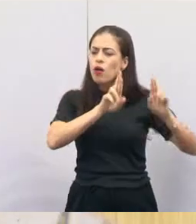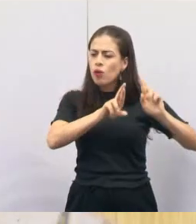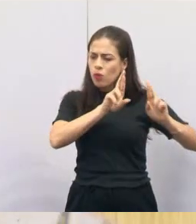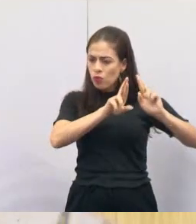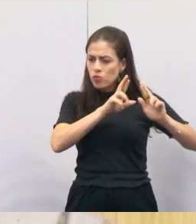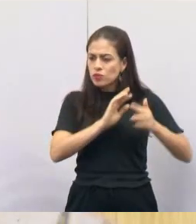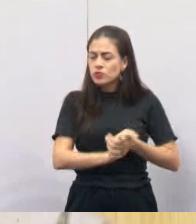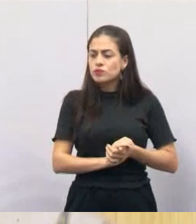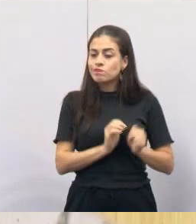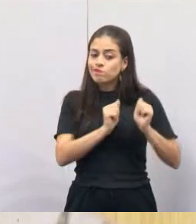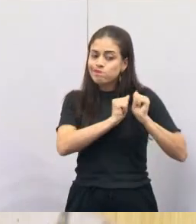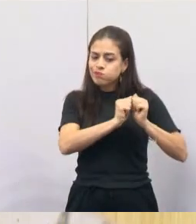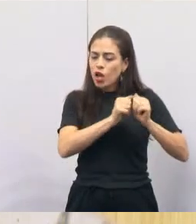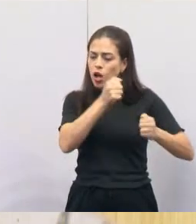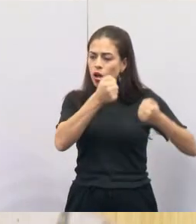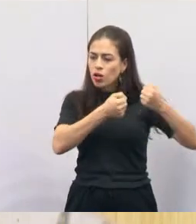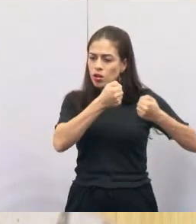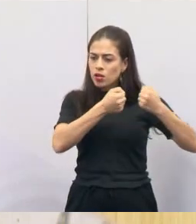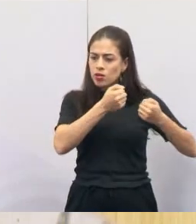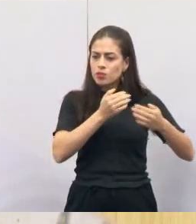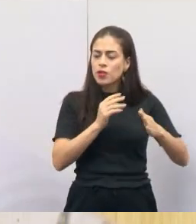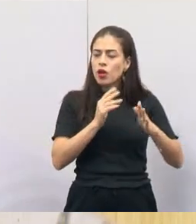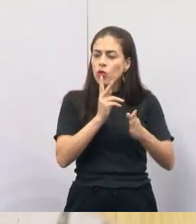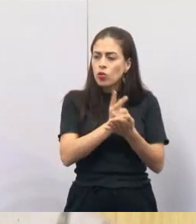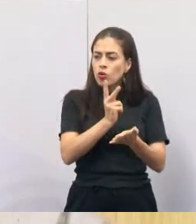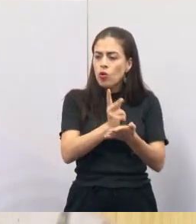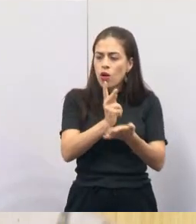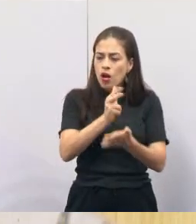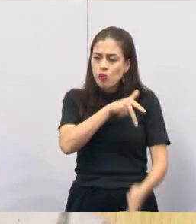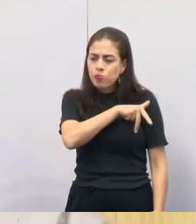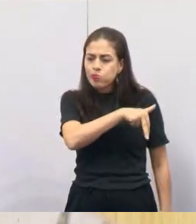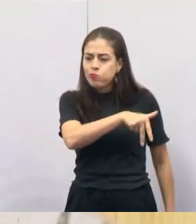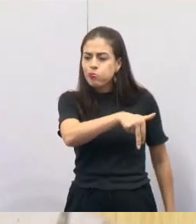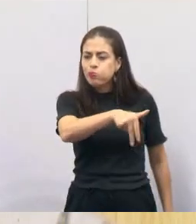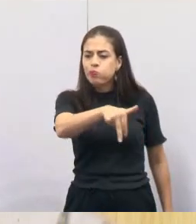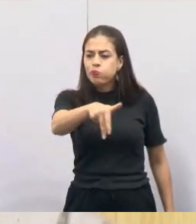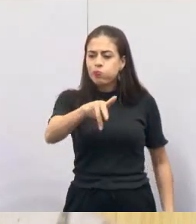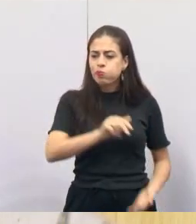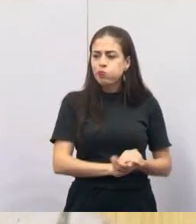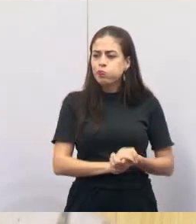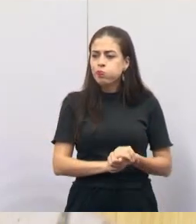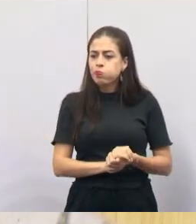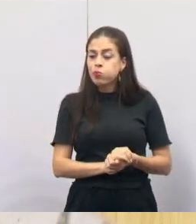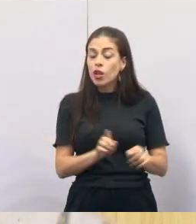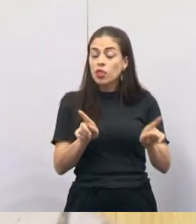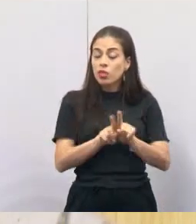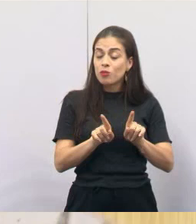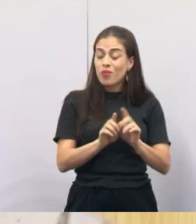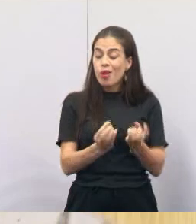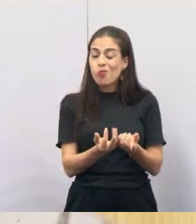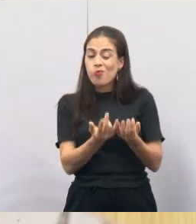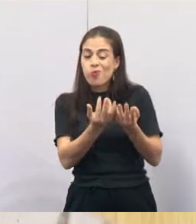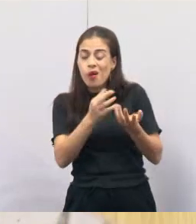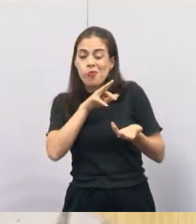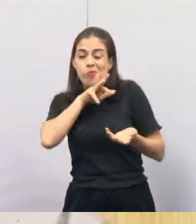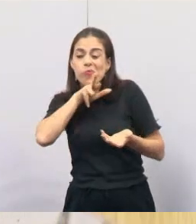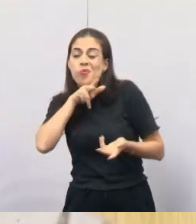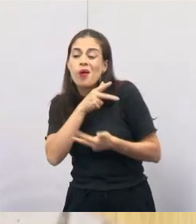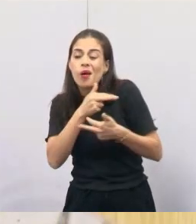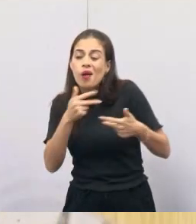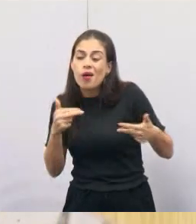continuar o trajeto. O acúmulo de mato também provoca a proliferação de animais